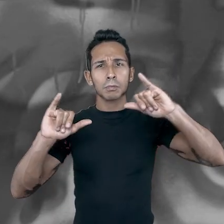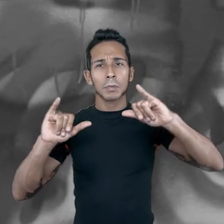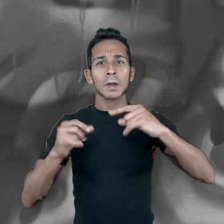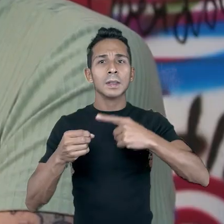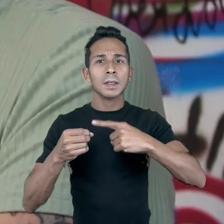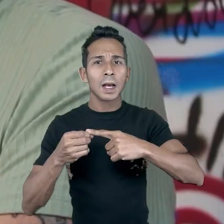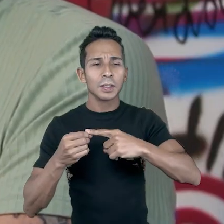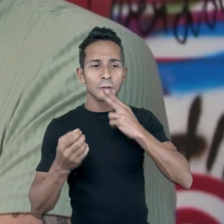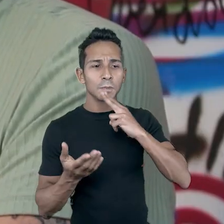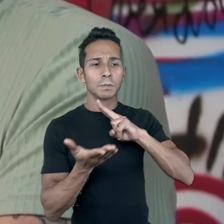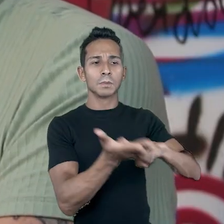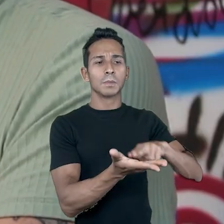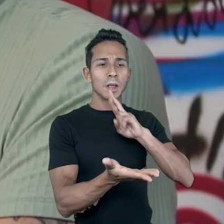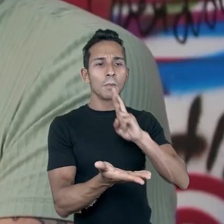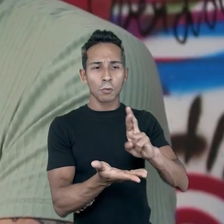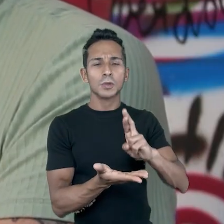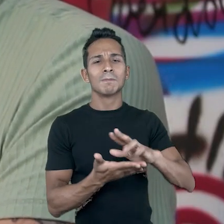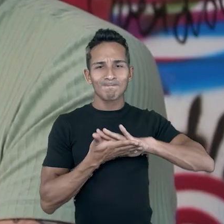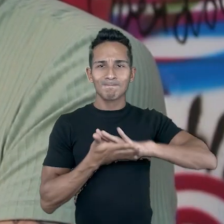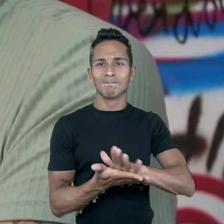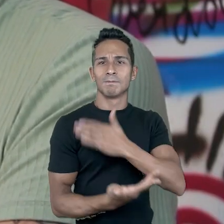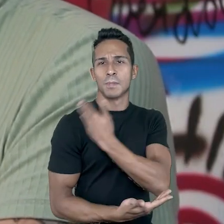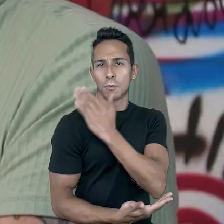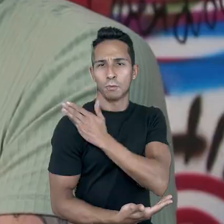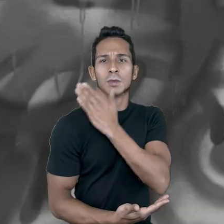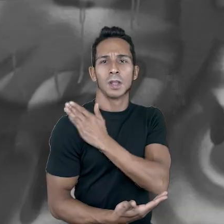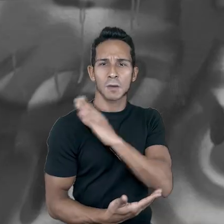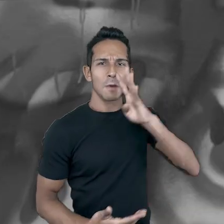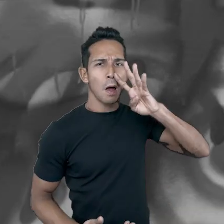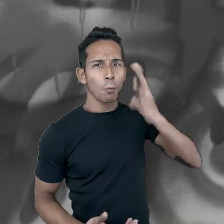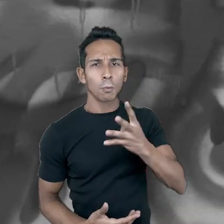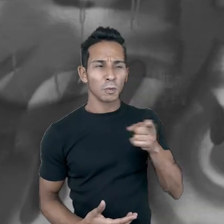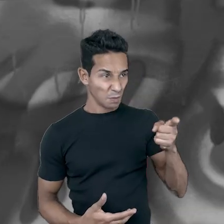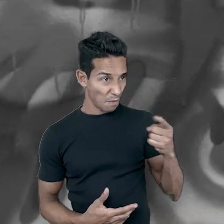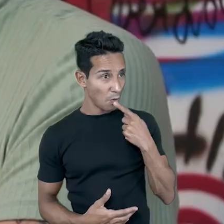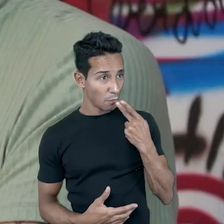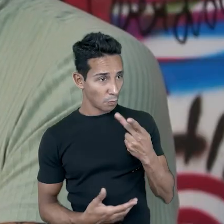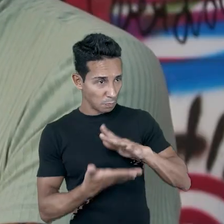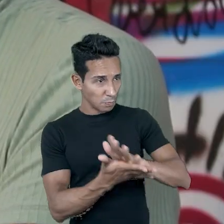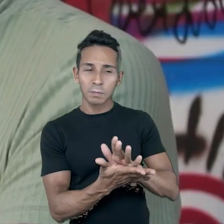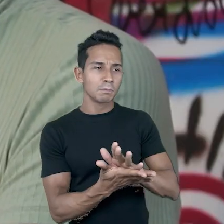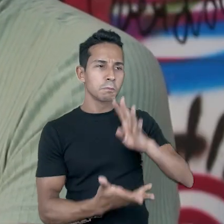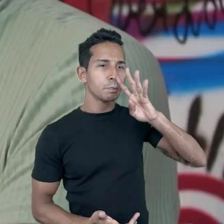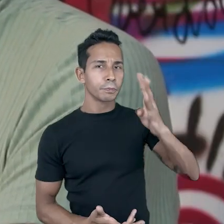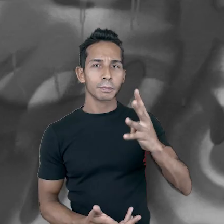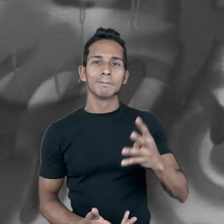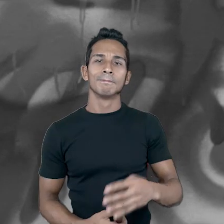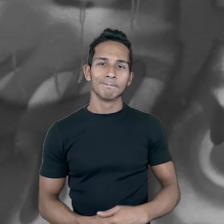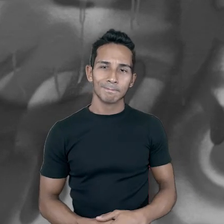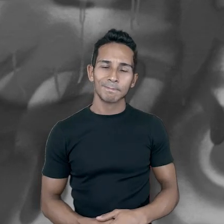reclamação oficial, a resposta do município é racista, é transfóbica, nega, e não só nega, como acusa de volta a pessoa que